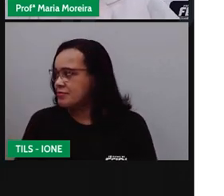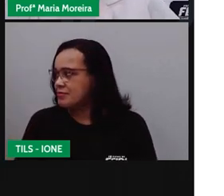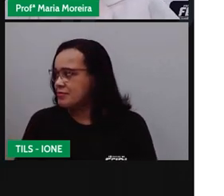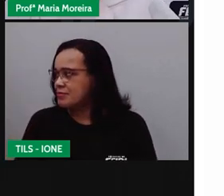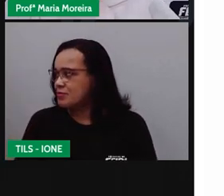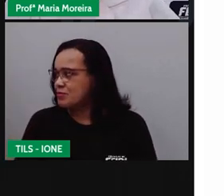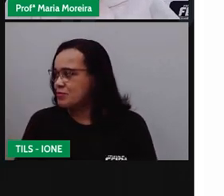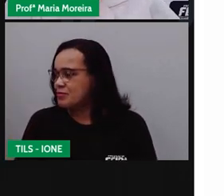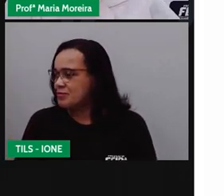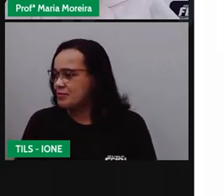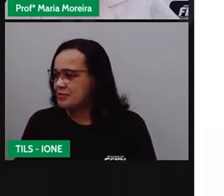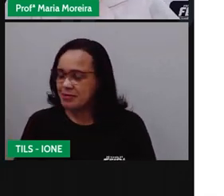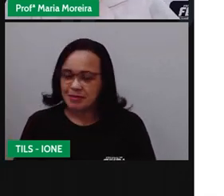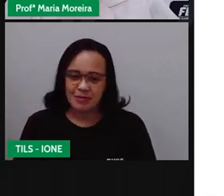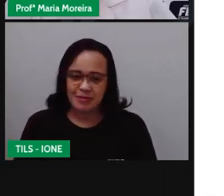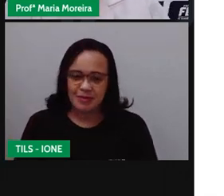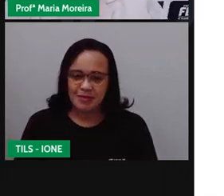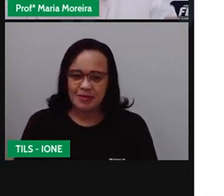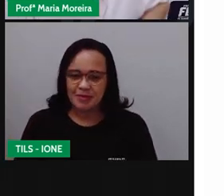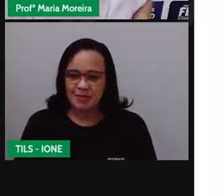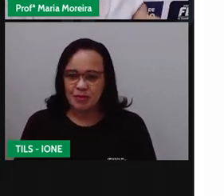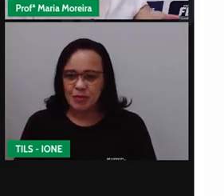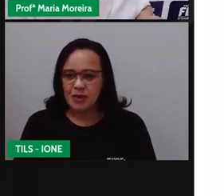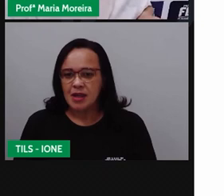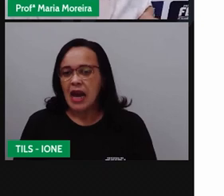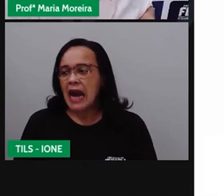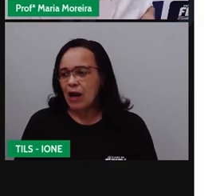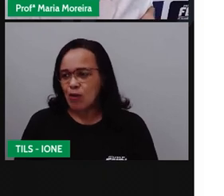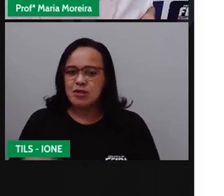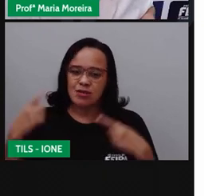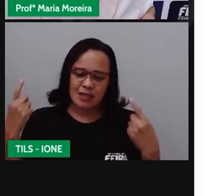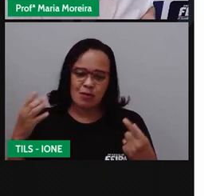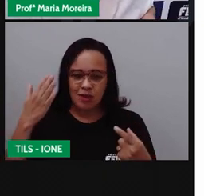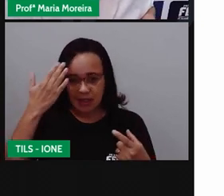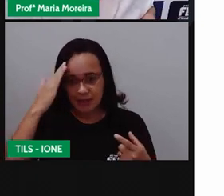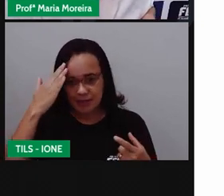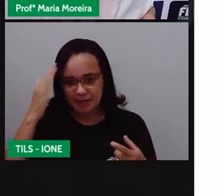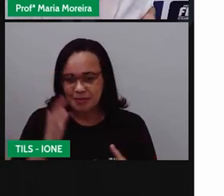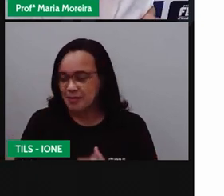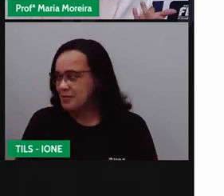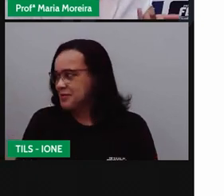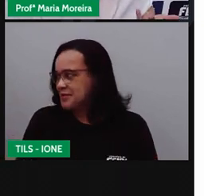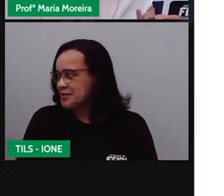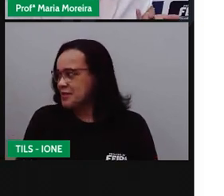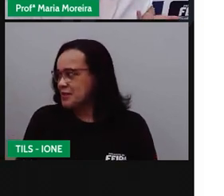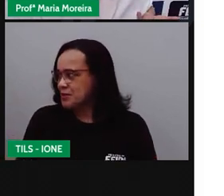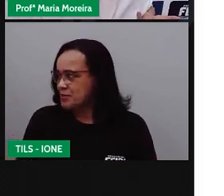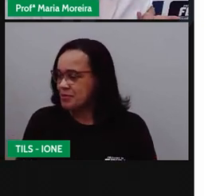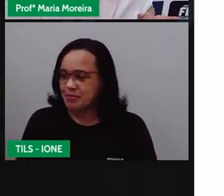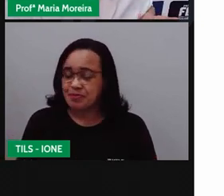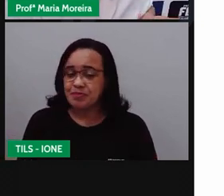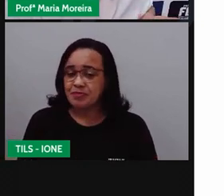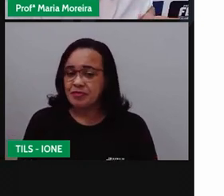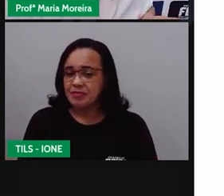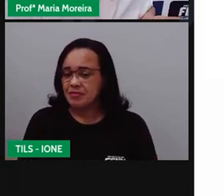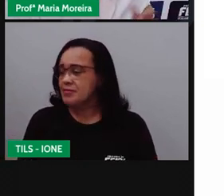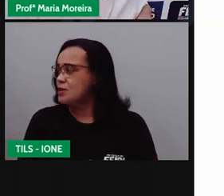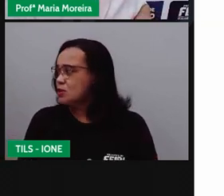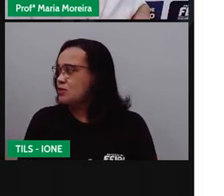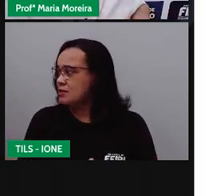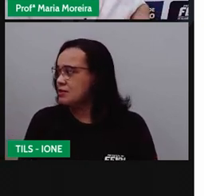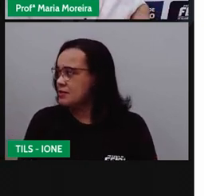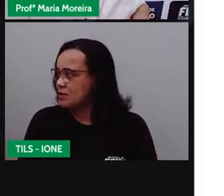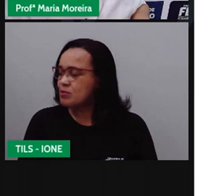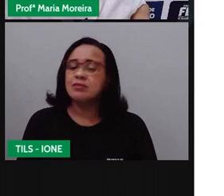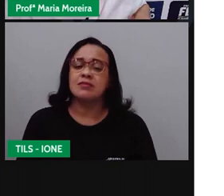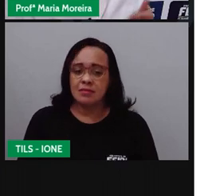Pois é, como é que esses produtos eles são transportados? Será que é a embalagem que eles vêm? Será que a embalagem que eles vêm, por exemplo,